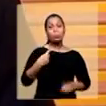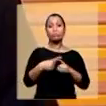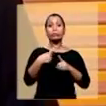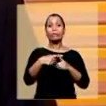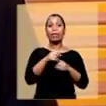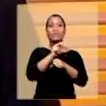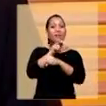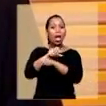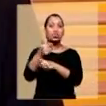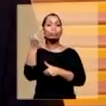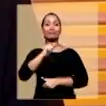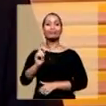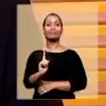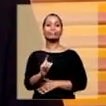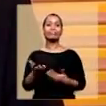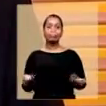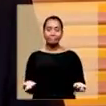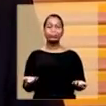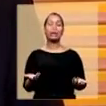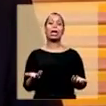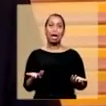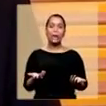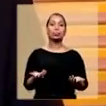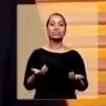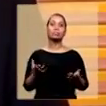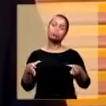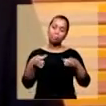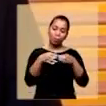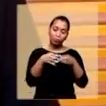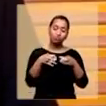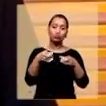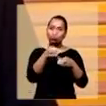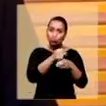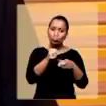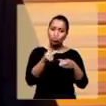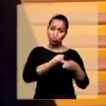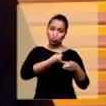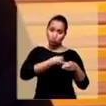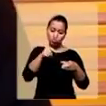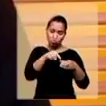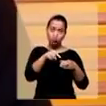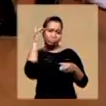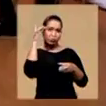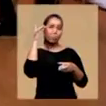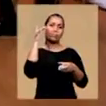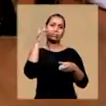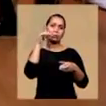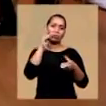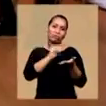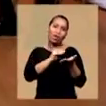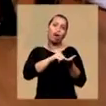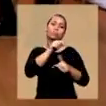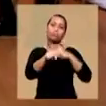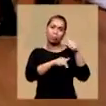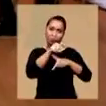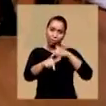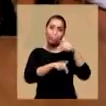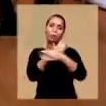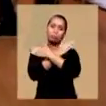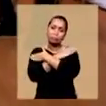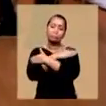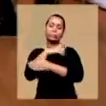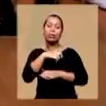não encontram as vagas, desistem e acabam fazendo parte de um cadastro de pessoas que